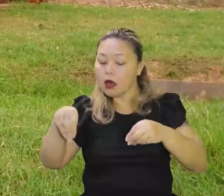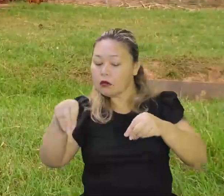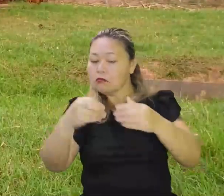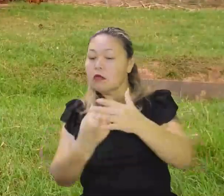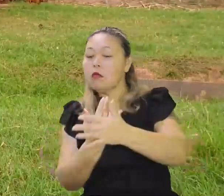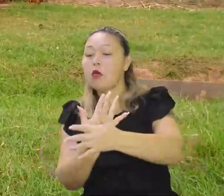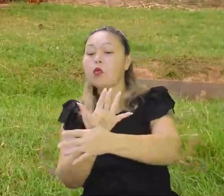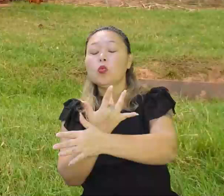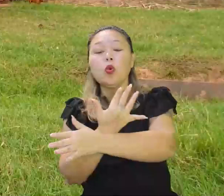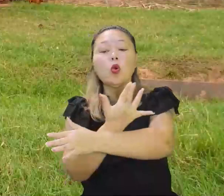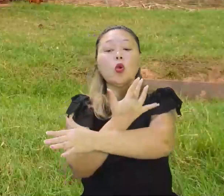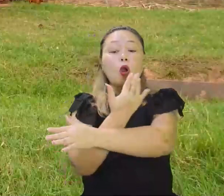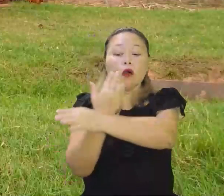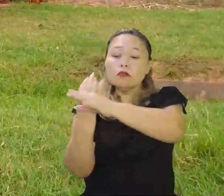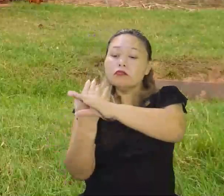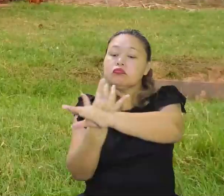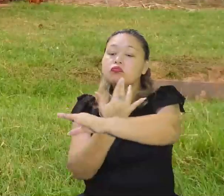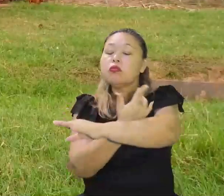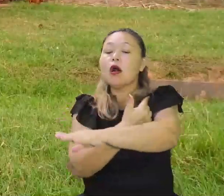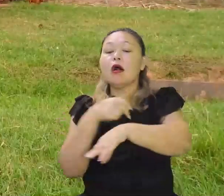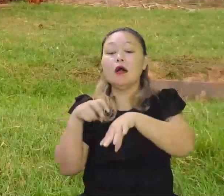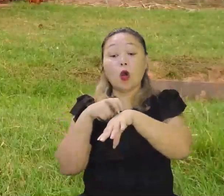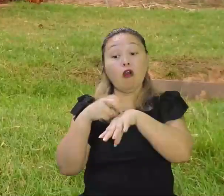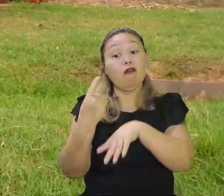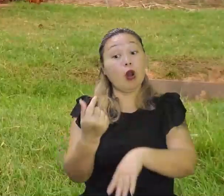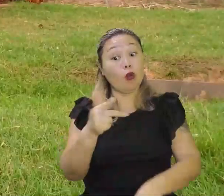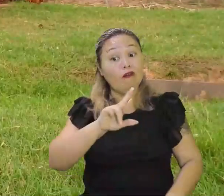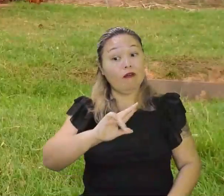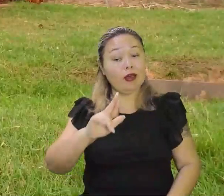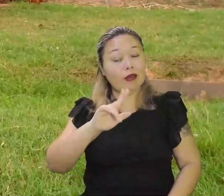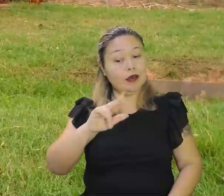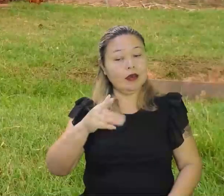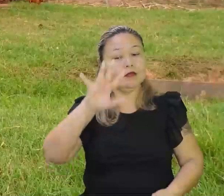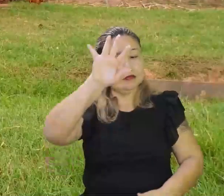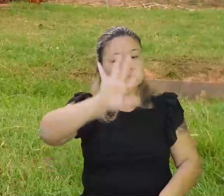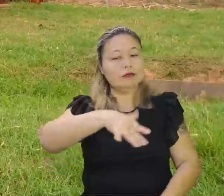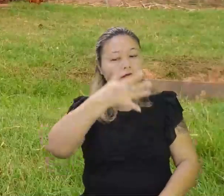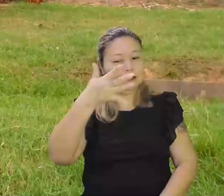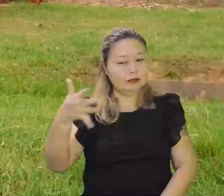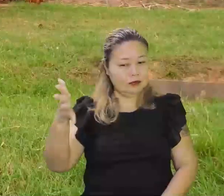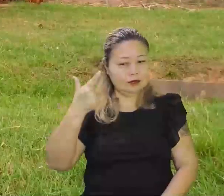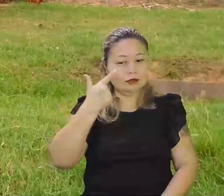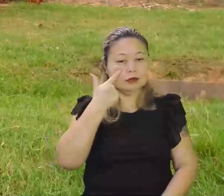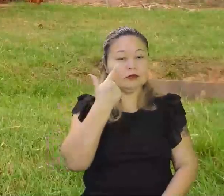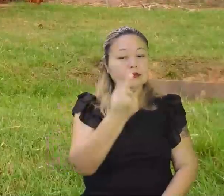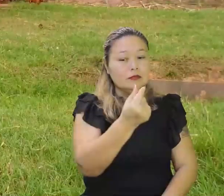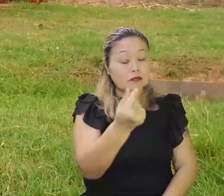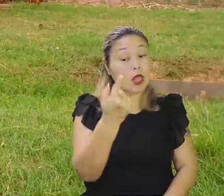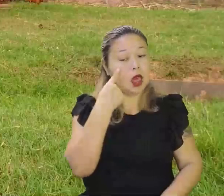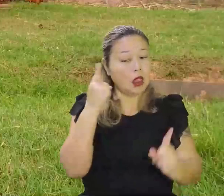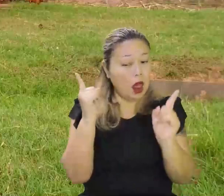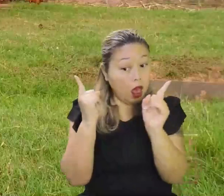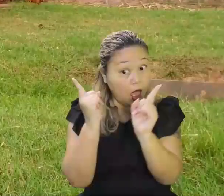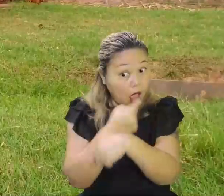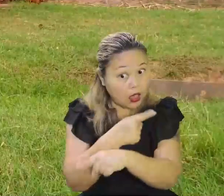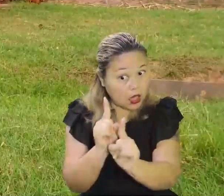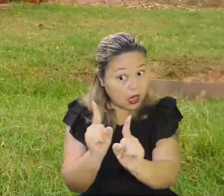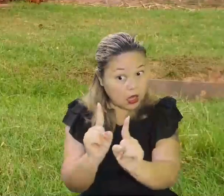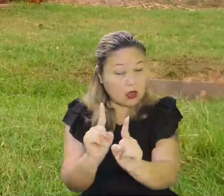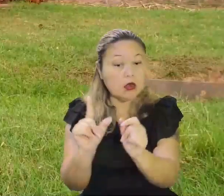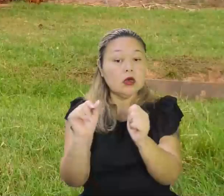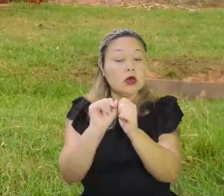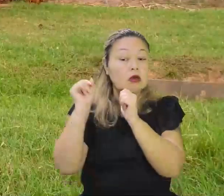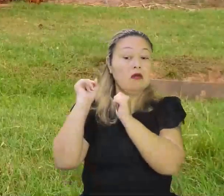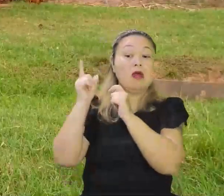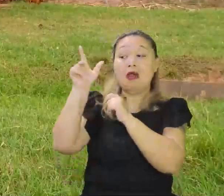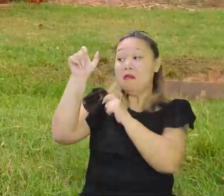não? Se for produtiva, o valor é diferenciado. Olha a tabelinha. Não se deixe ser enganado, né, por aventureiro que